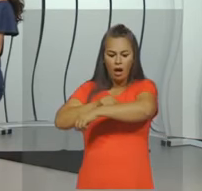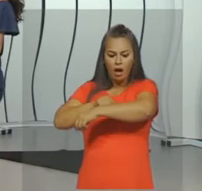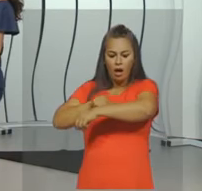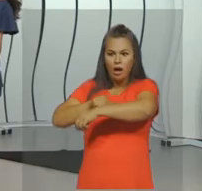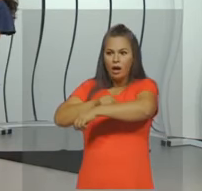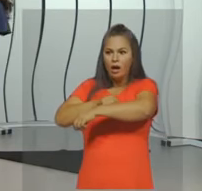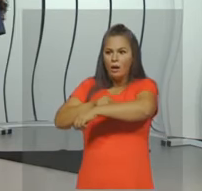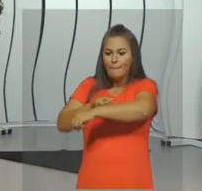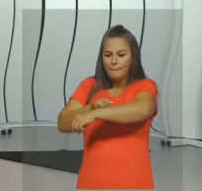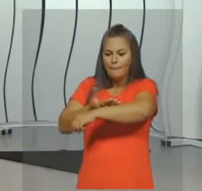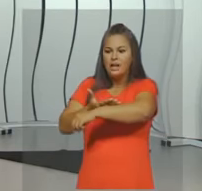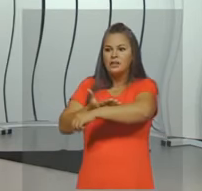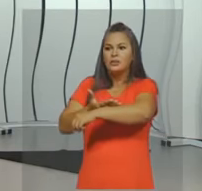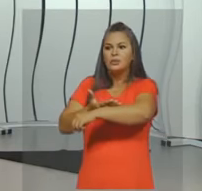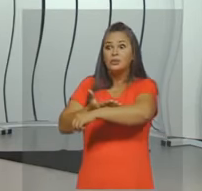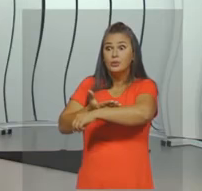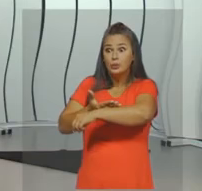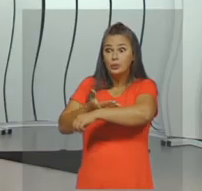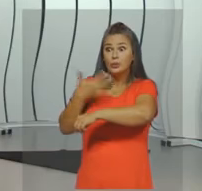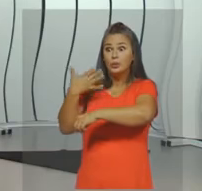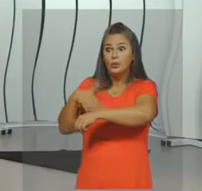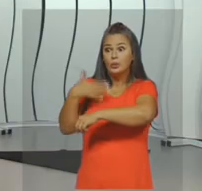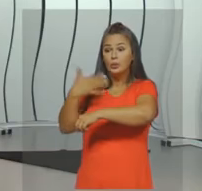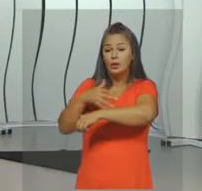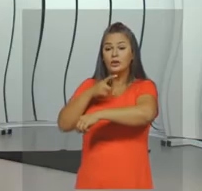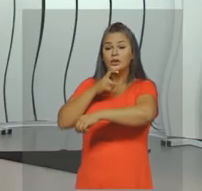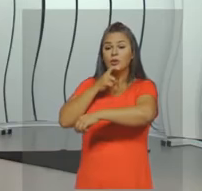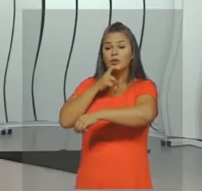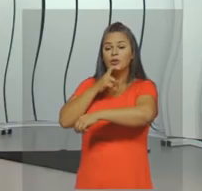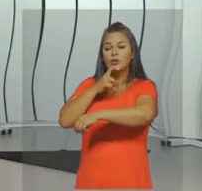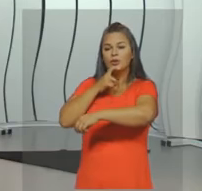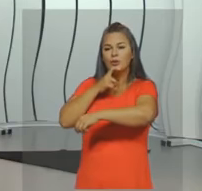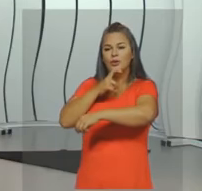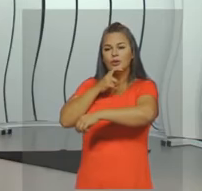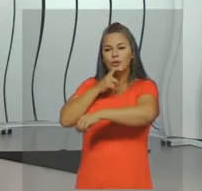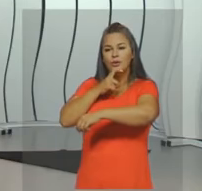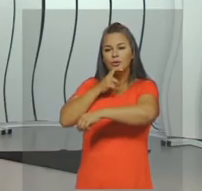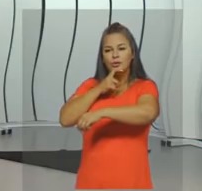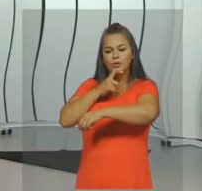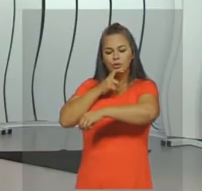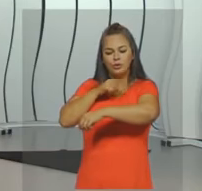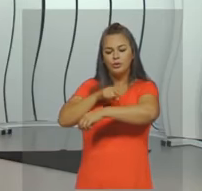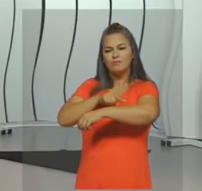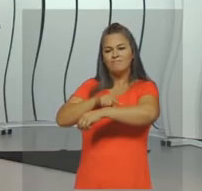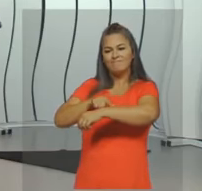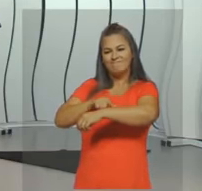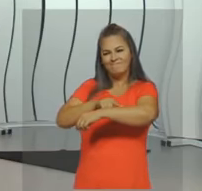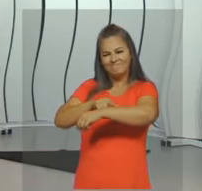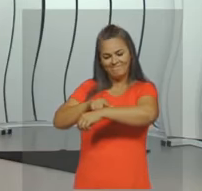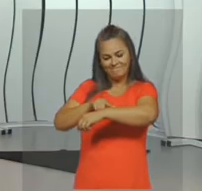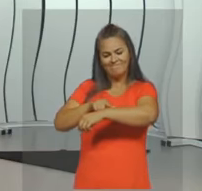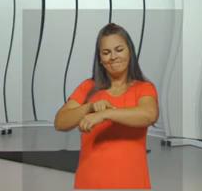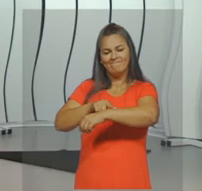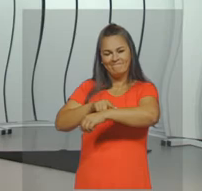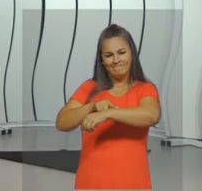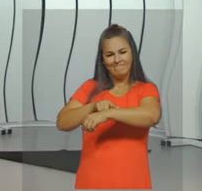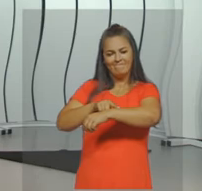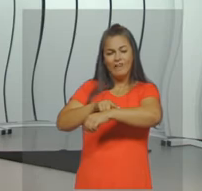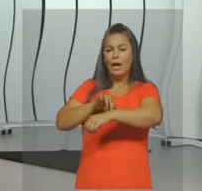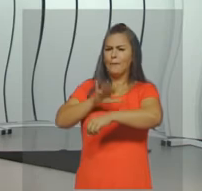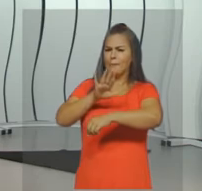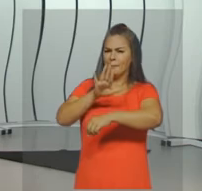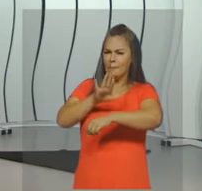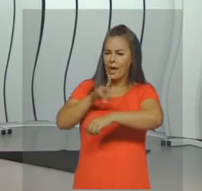voltar, tá? Pelo neurônio eferente aqui, e vai chegar, então, na musculatura. E isso, gente, vai passar